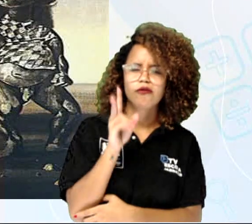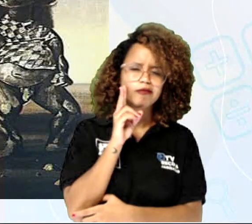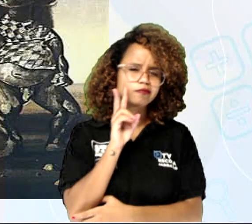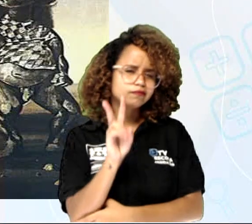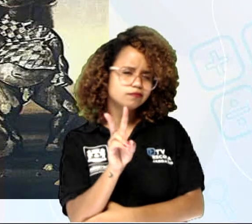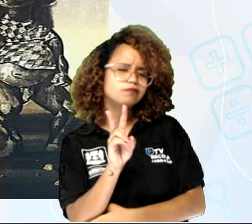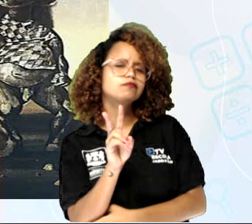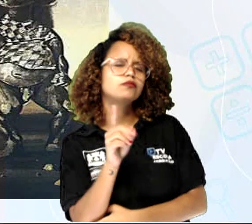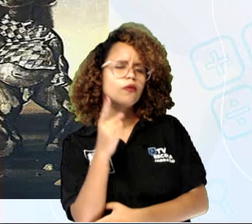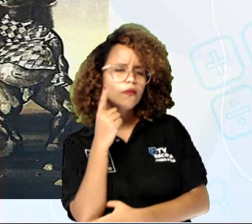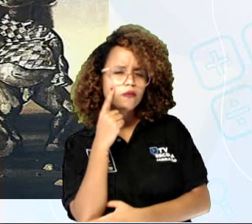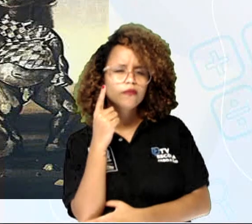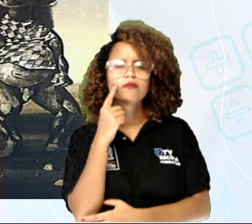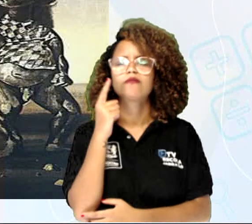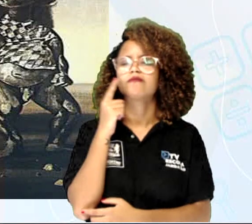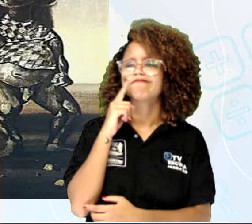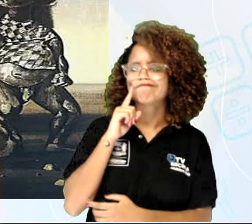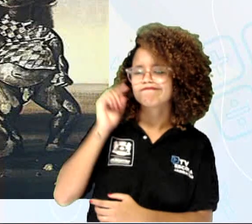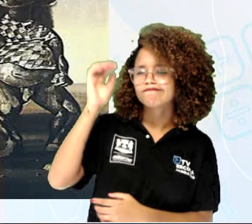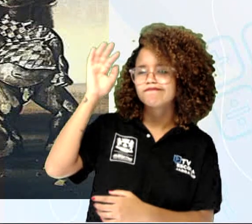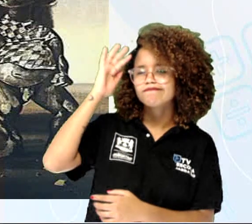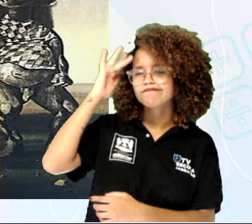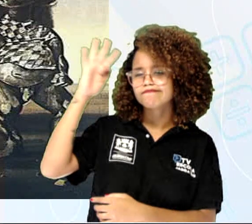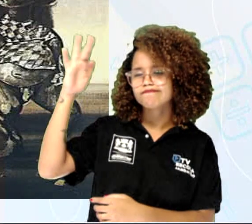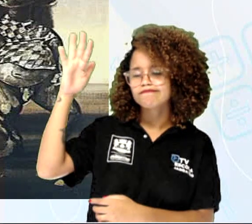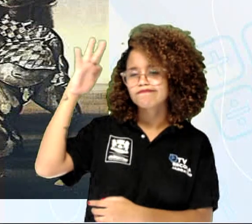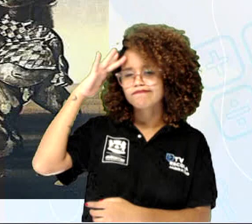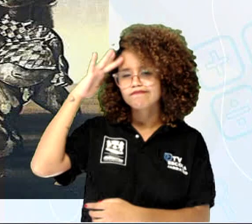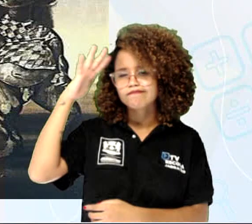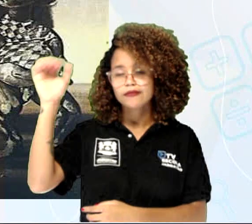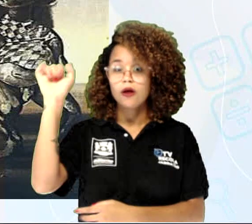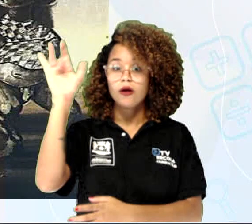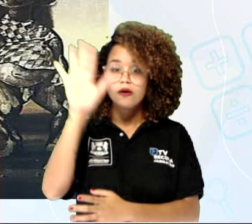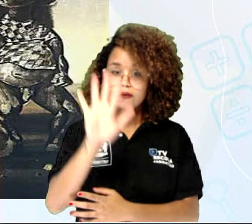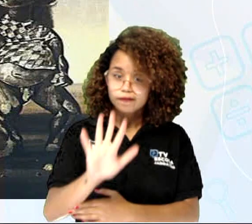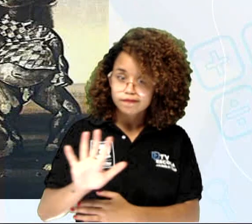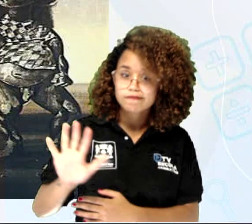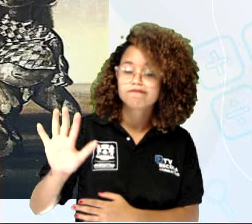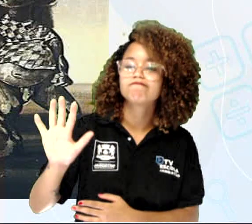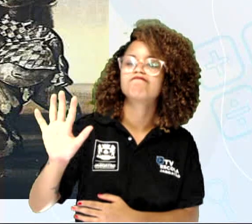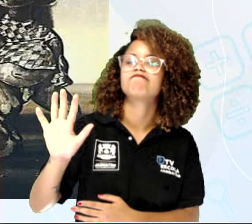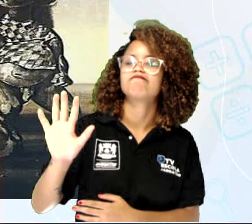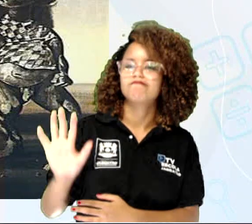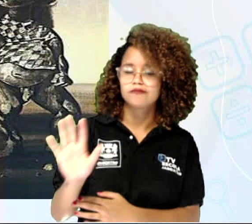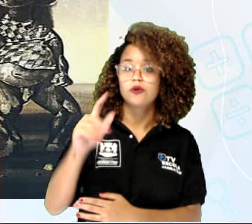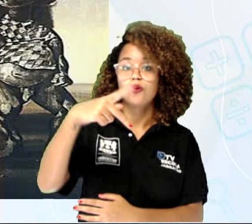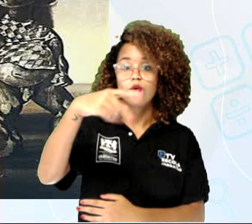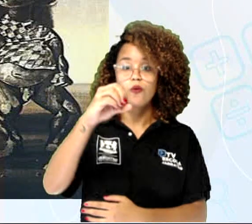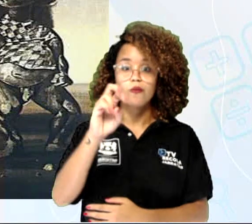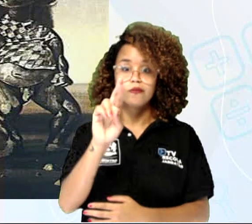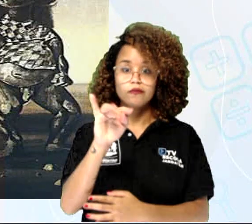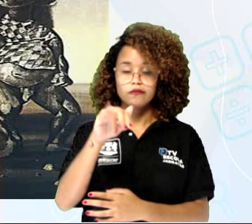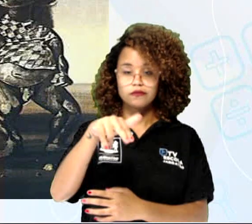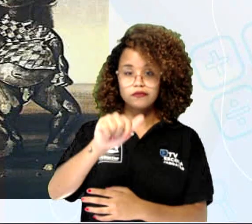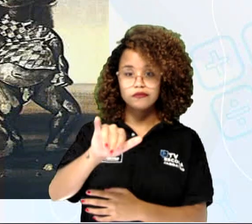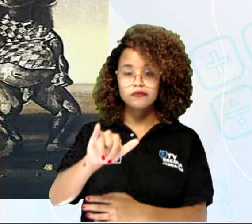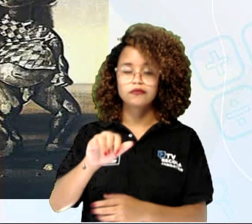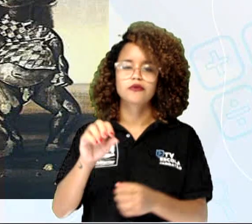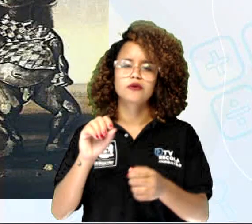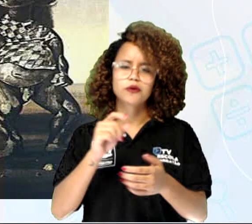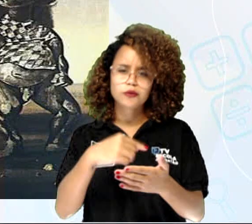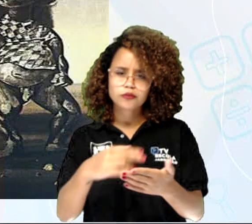observe, assim, com bastante reflexão, essa imagem, tá? Uma imagem do Cândido Portinari, lá da década